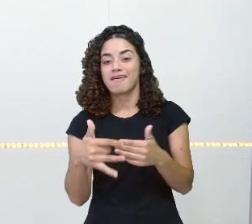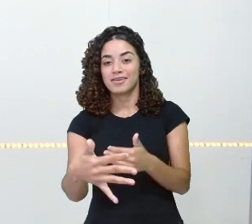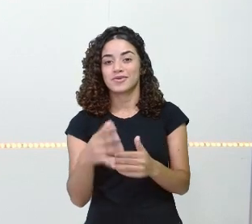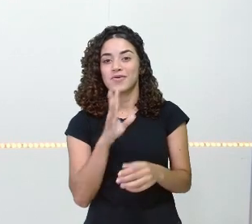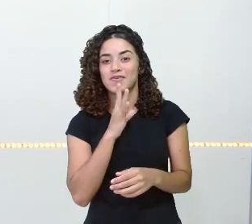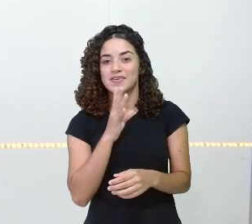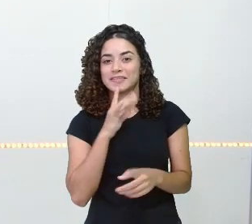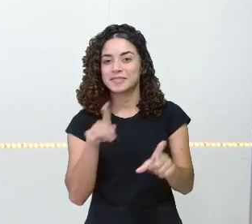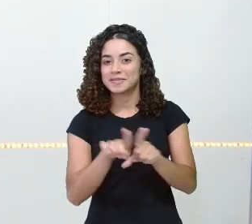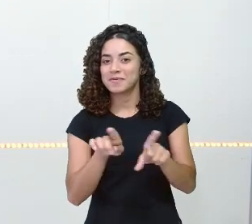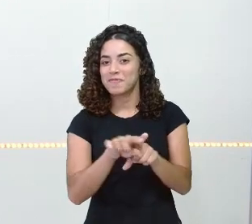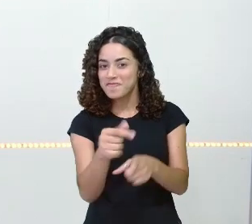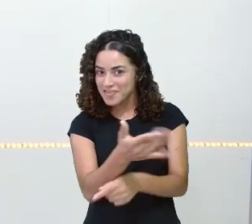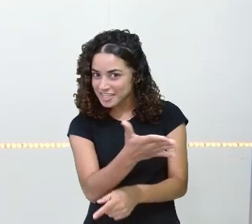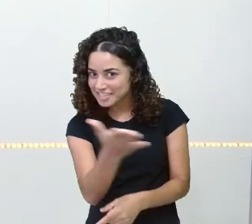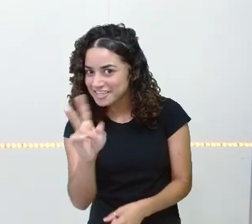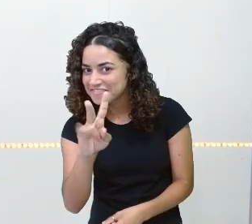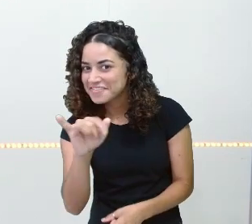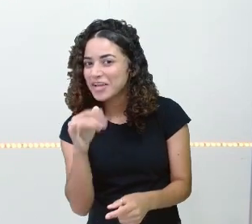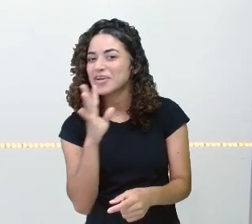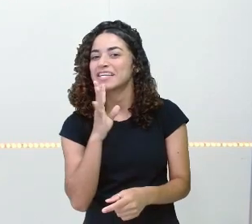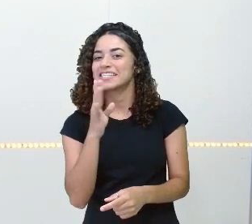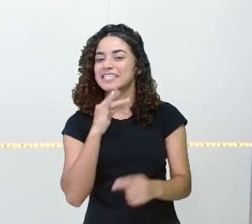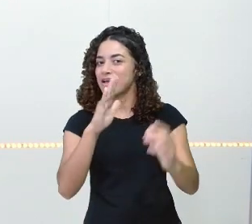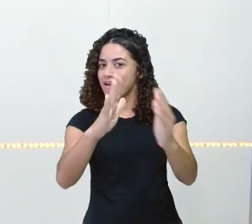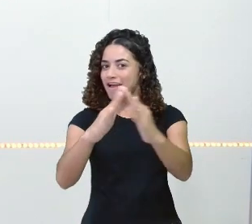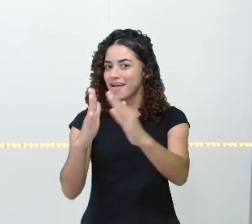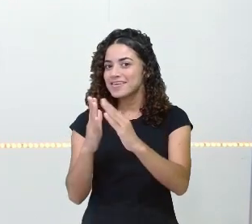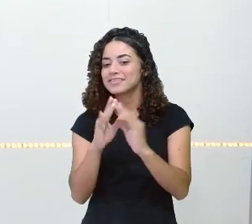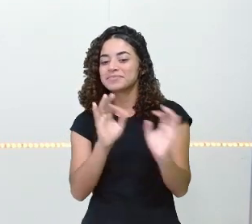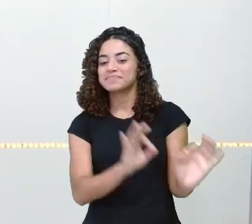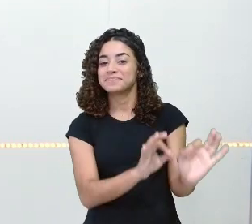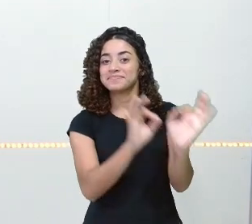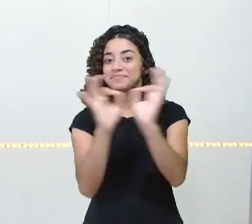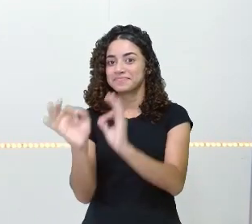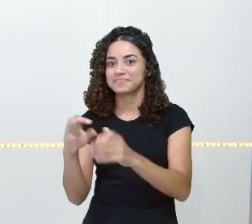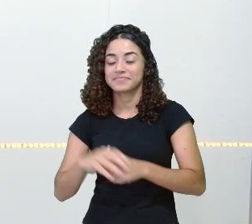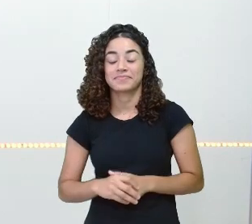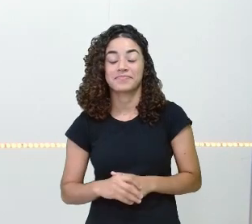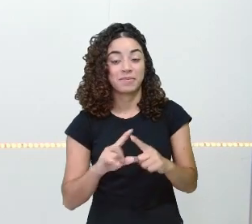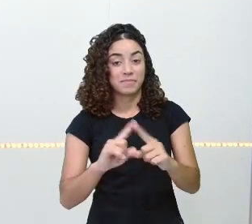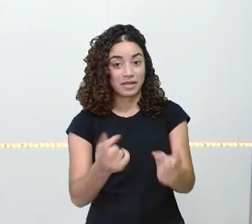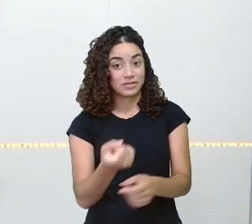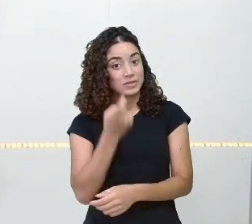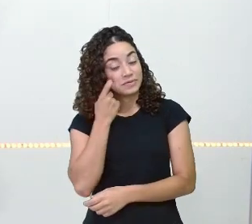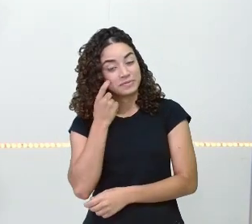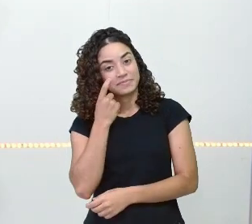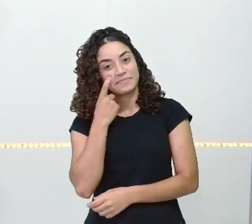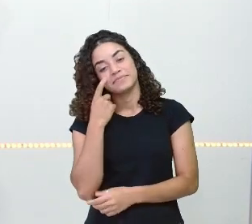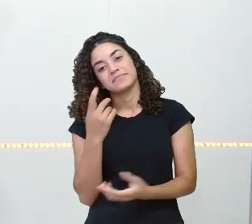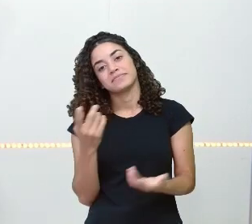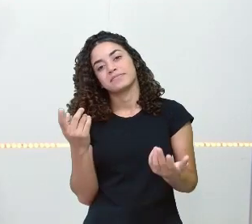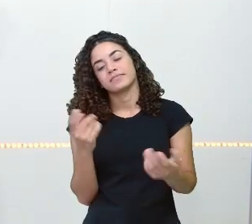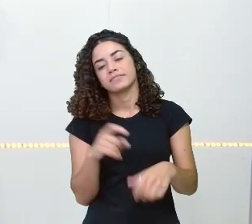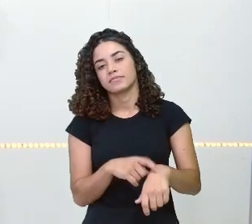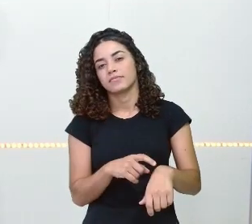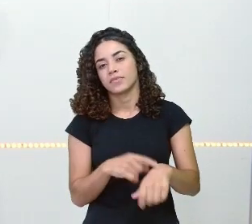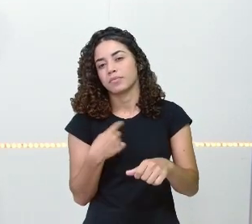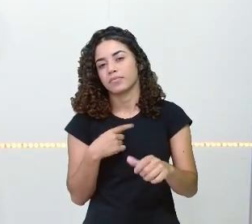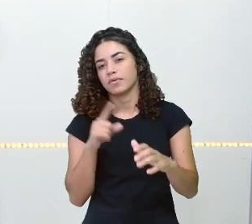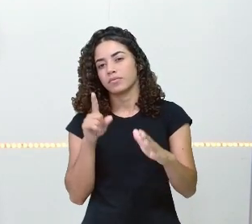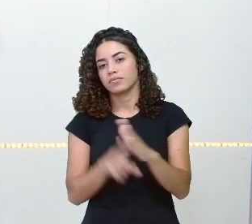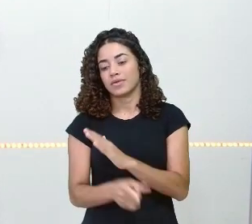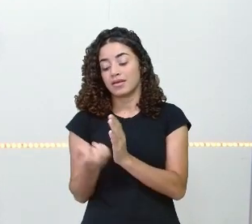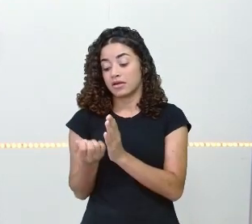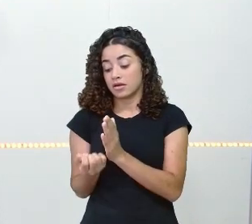você e quem está aí na escola, quem está em casa nos assistindo. Só que, gente, quando eu perguntei aqui, a